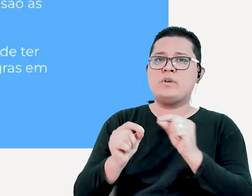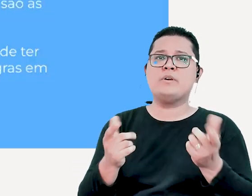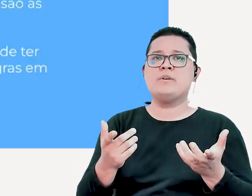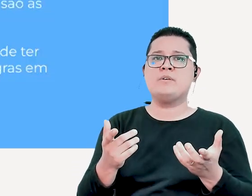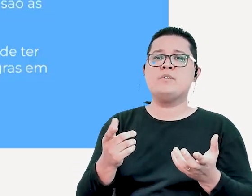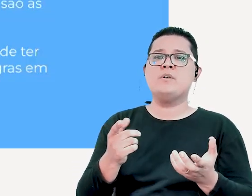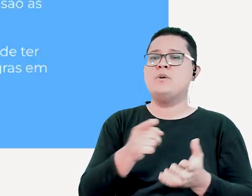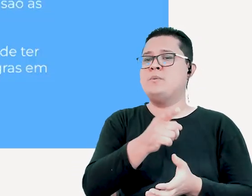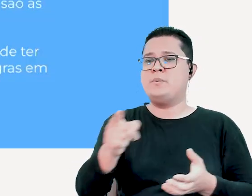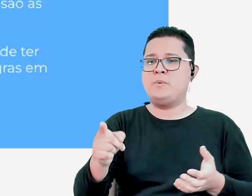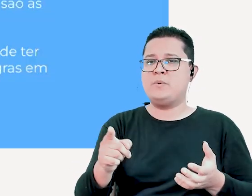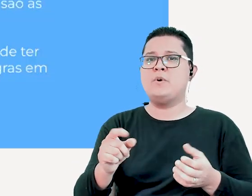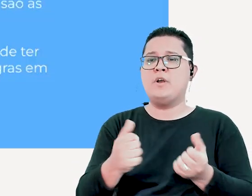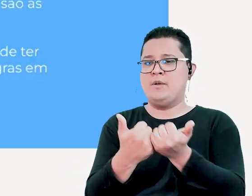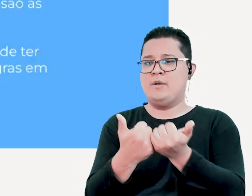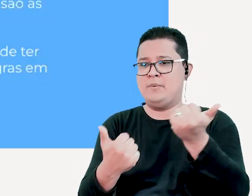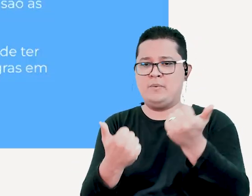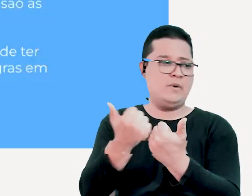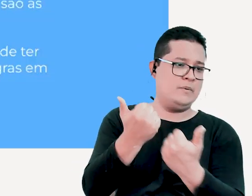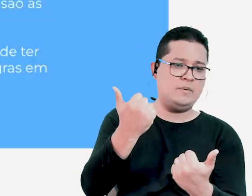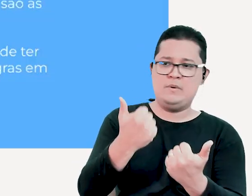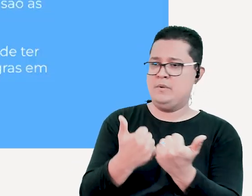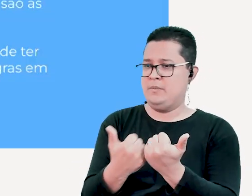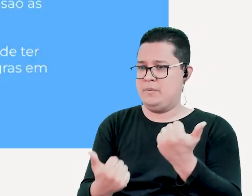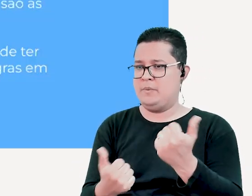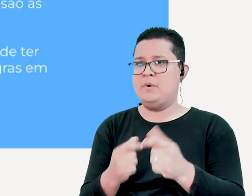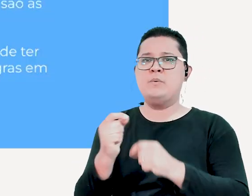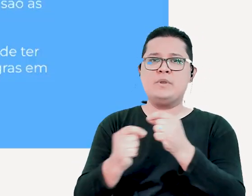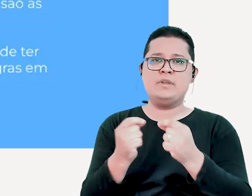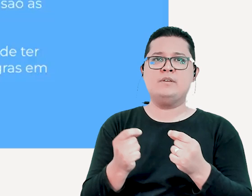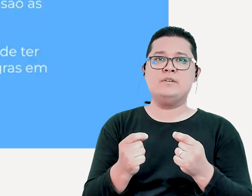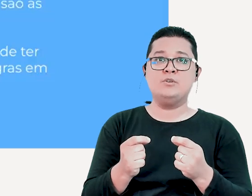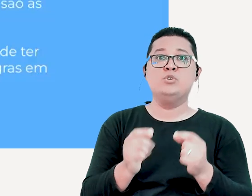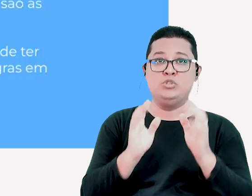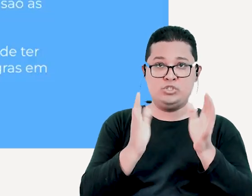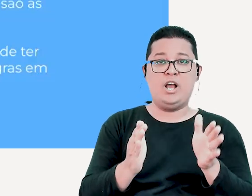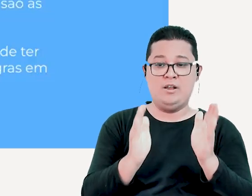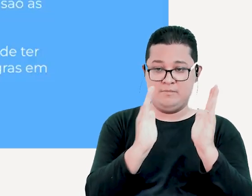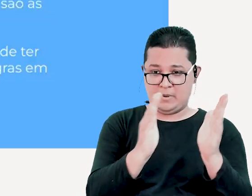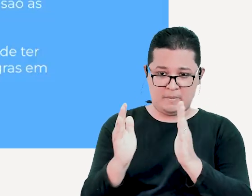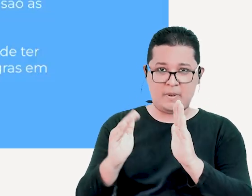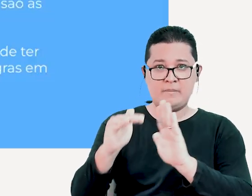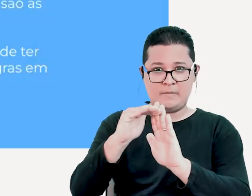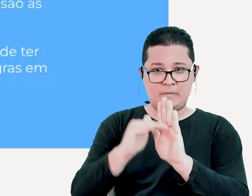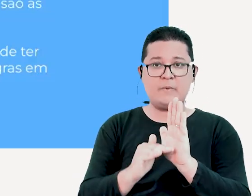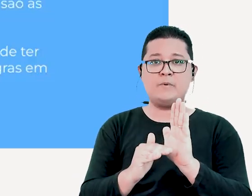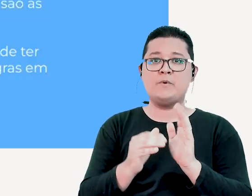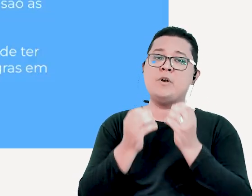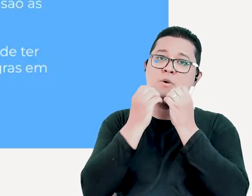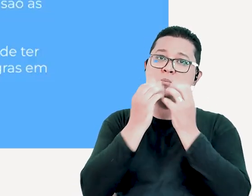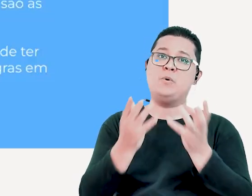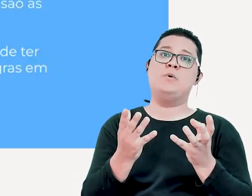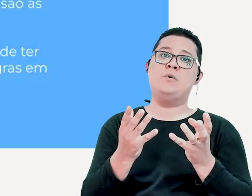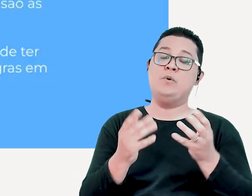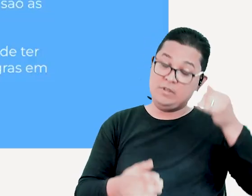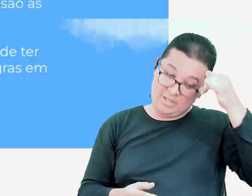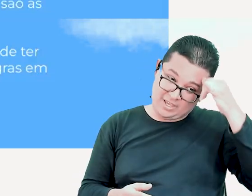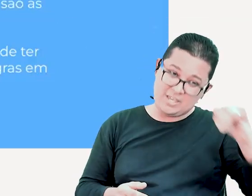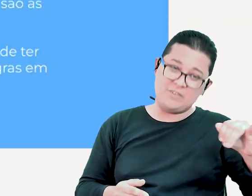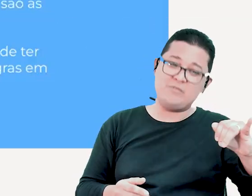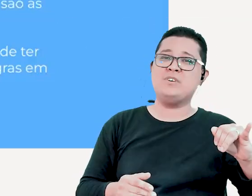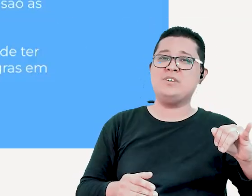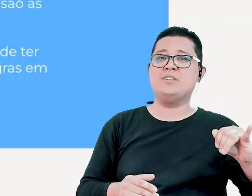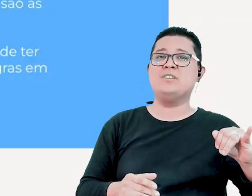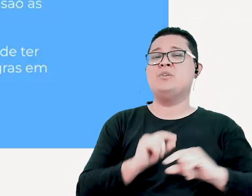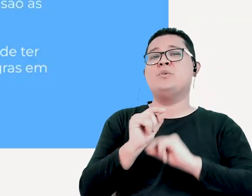isso organizado, a gente evita uma coisa que normalmente acontece muito em times que não tem aí uma área